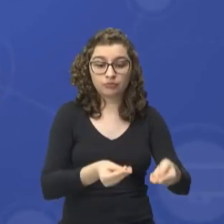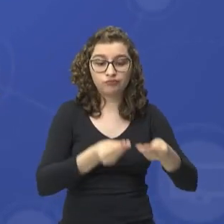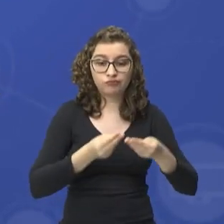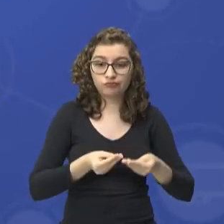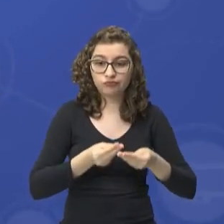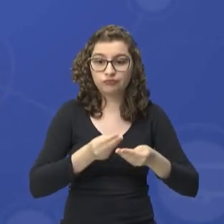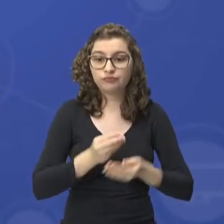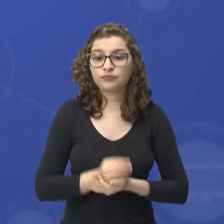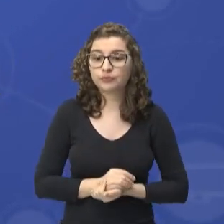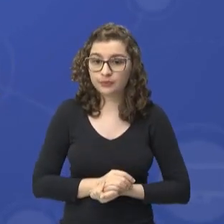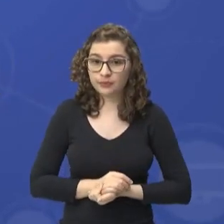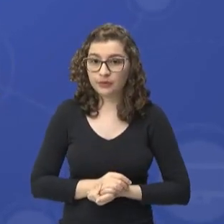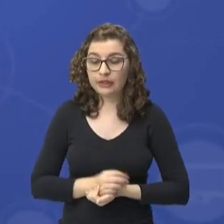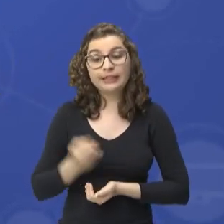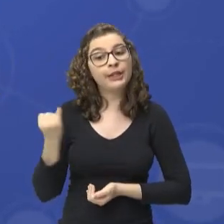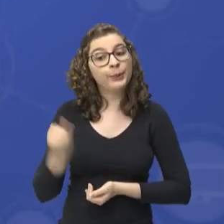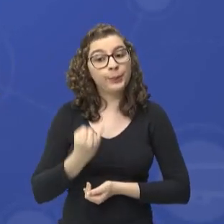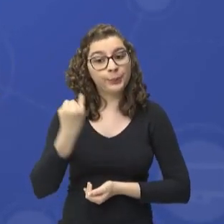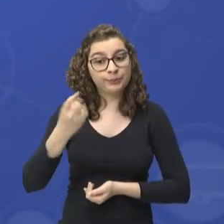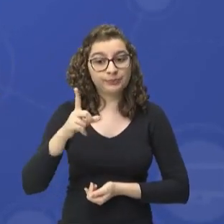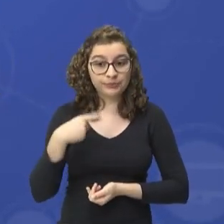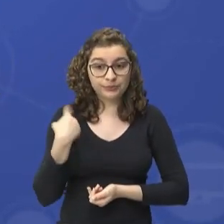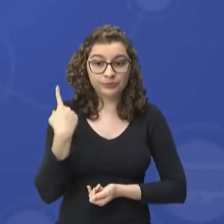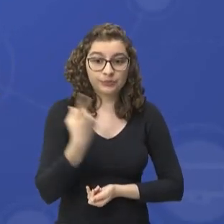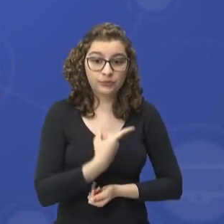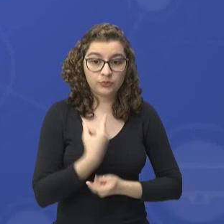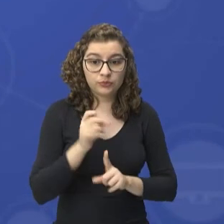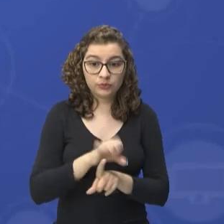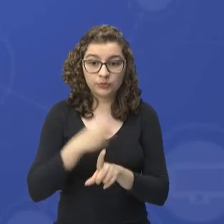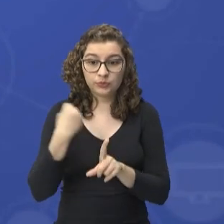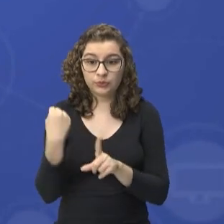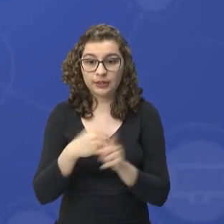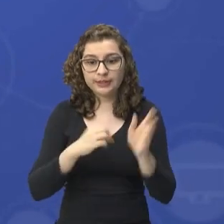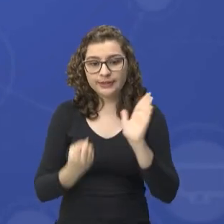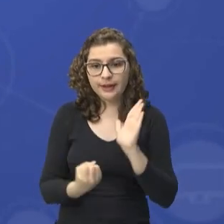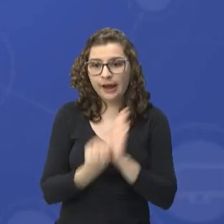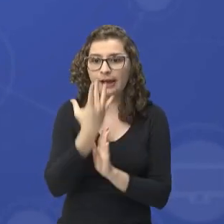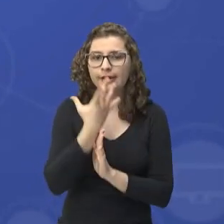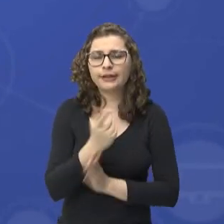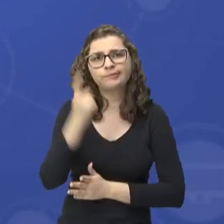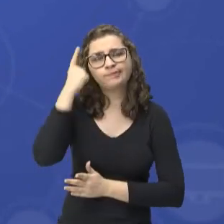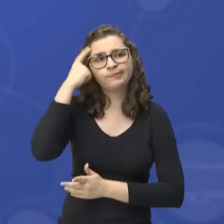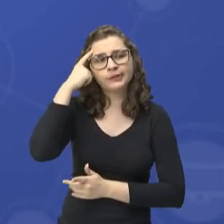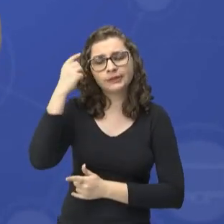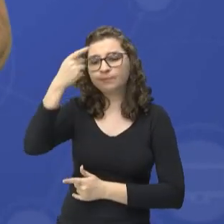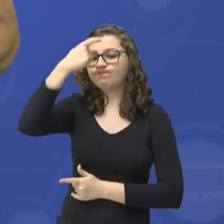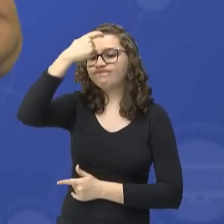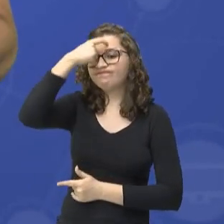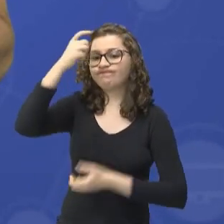Então é importante que nós criemos,